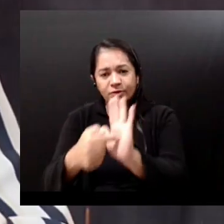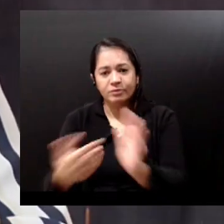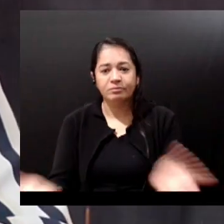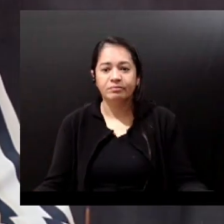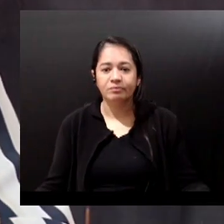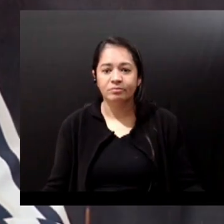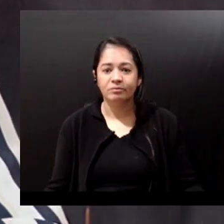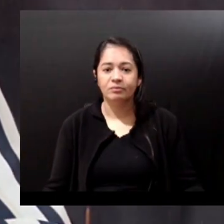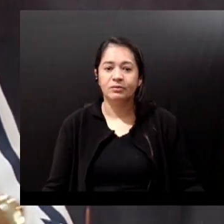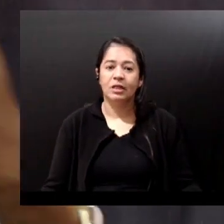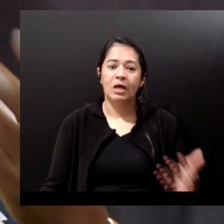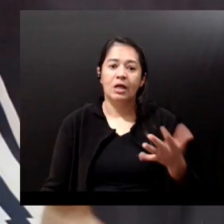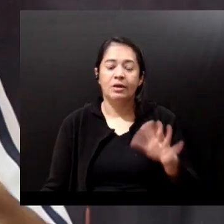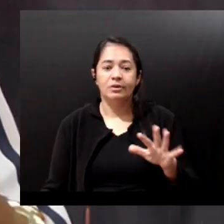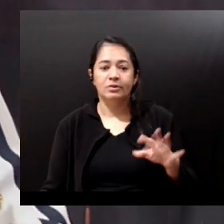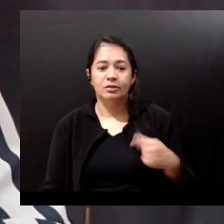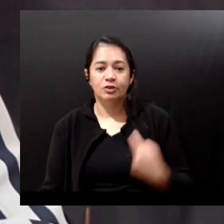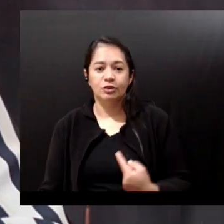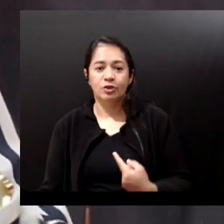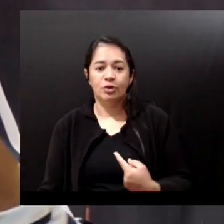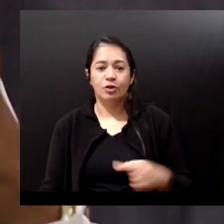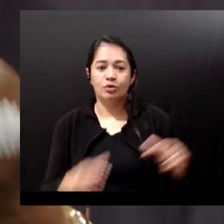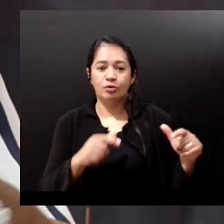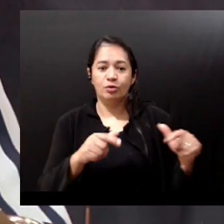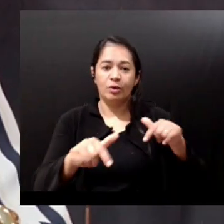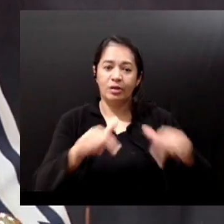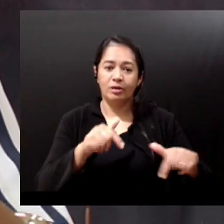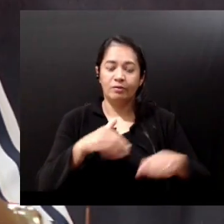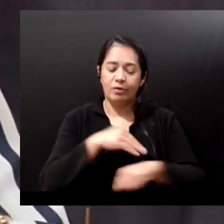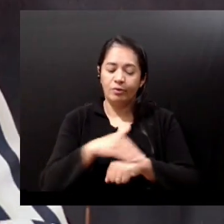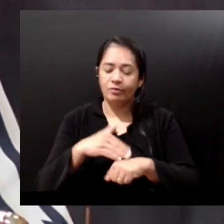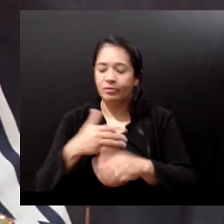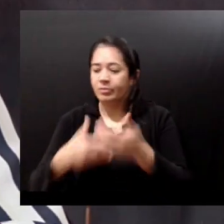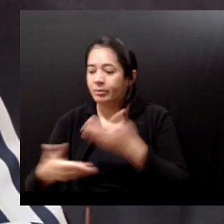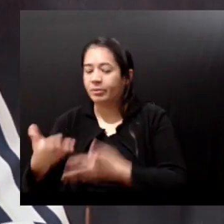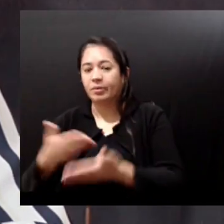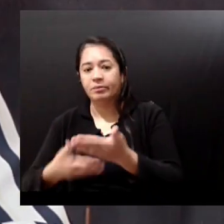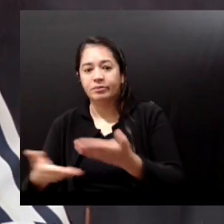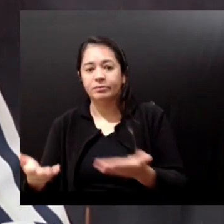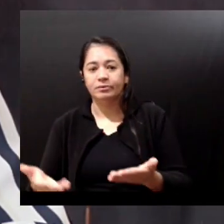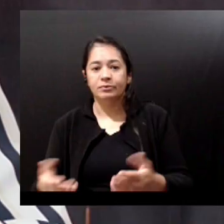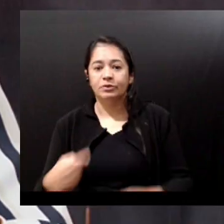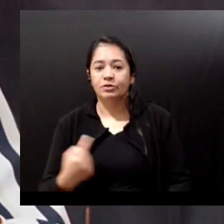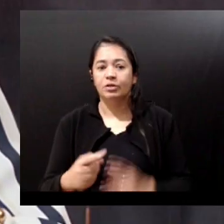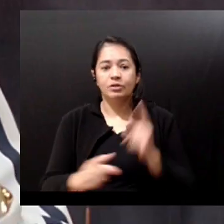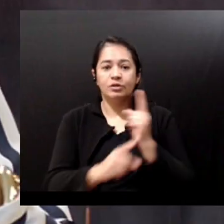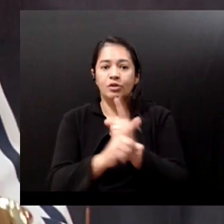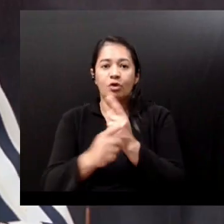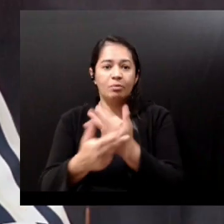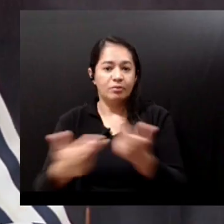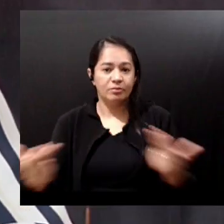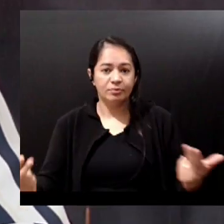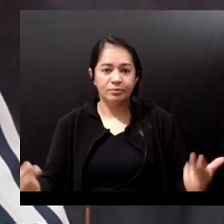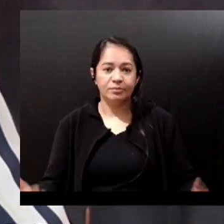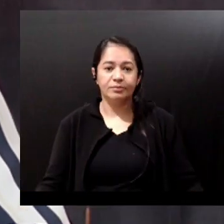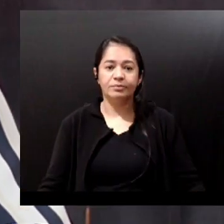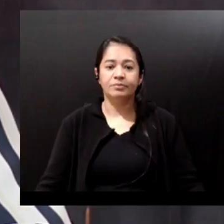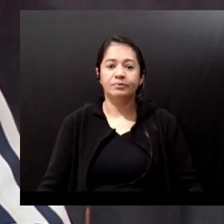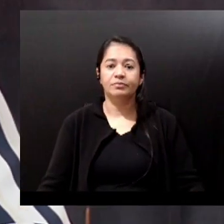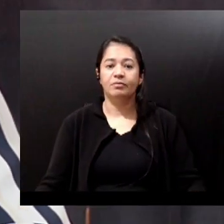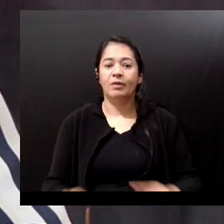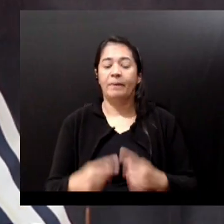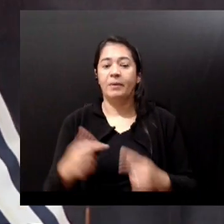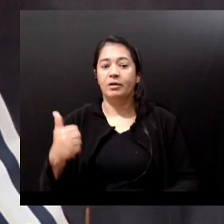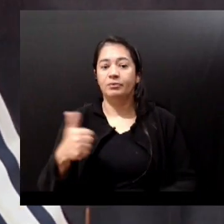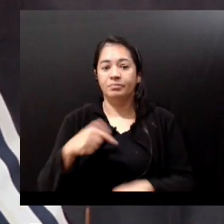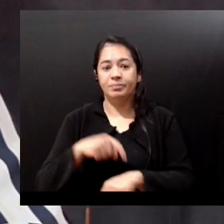a gente ali no ambiente de trabalho vai conversando, vai interagindo, a gente descobre que você não é aquilo, Uhum. né, mas no primeiro momento,